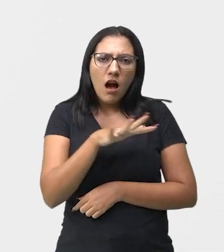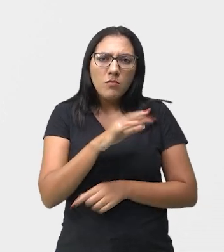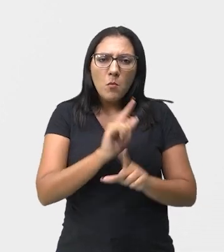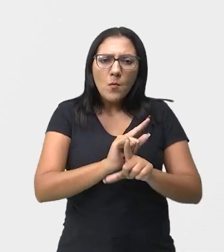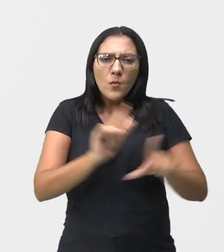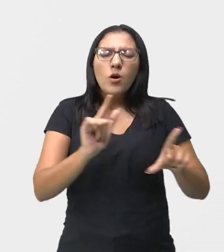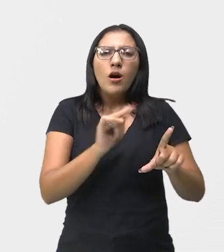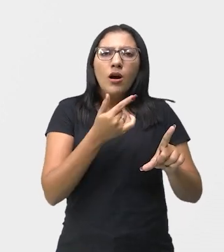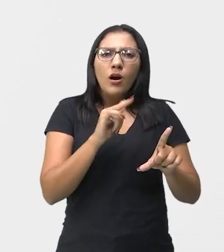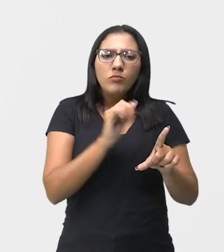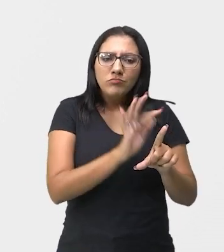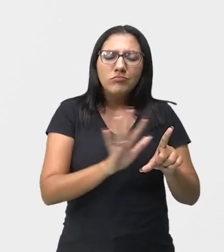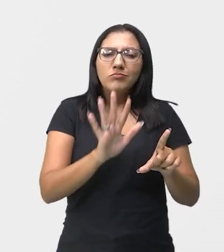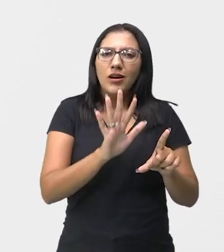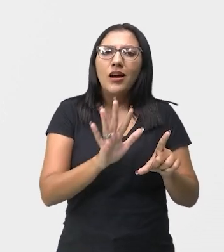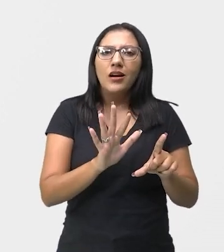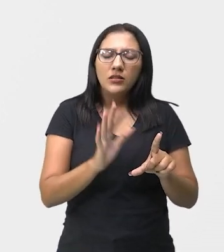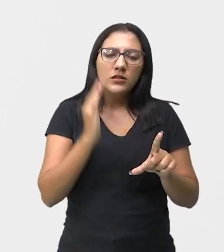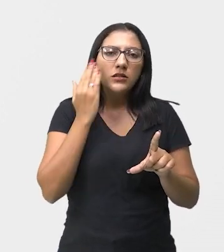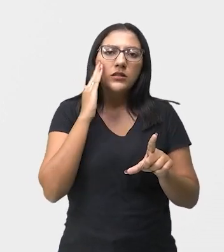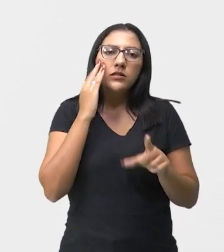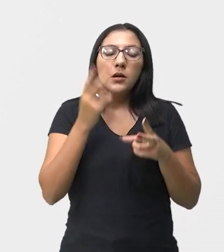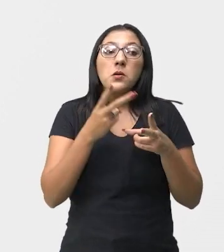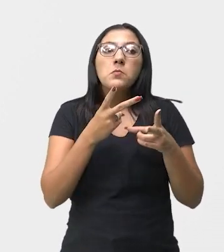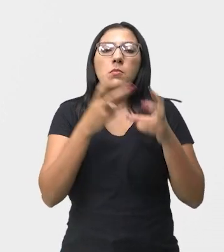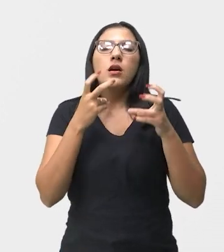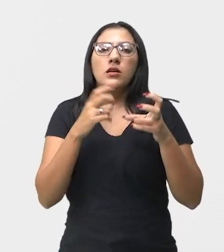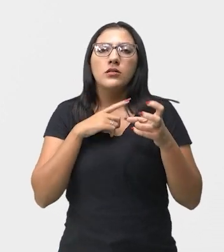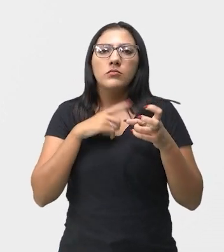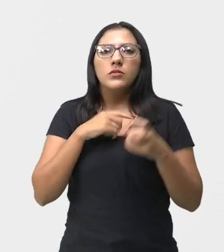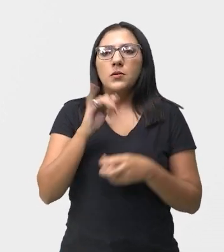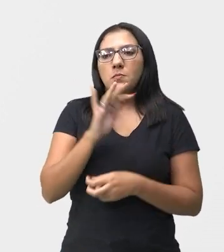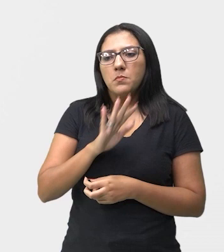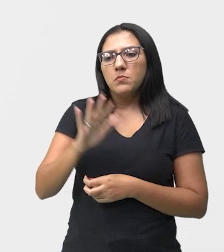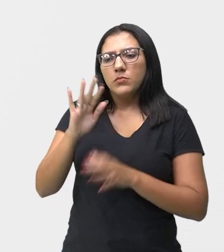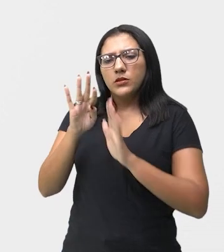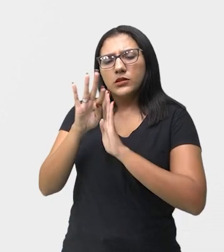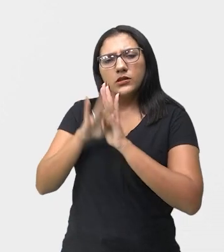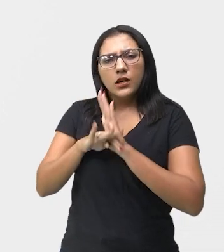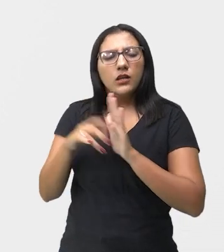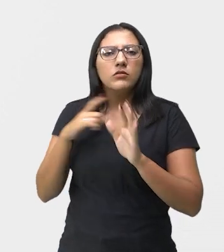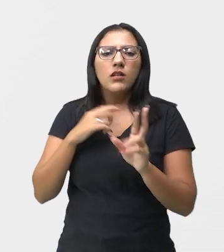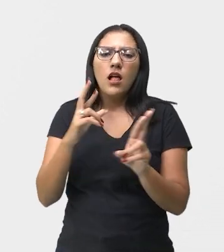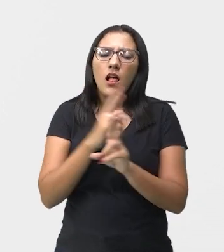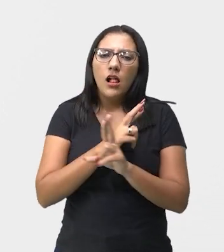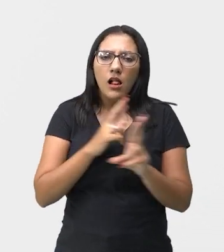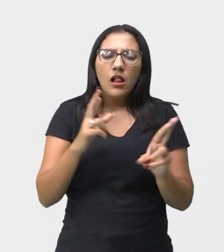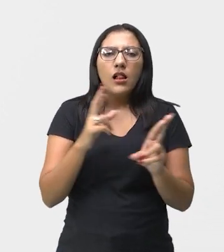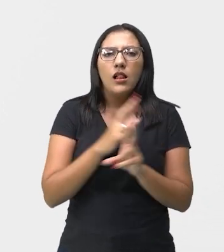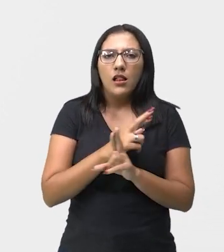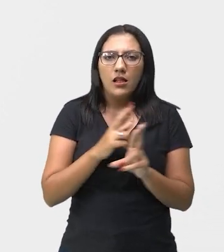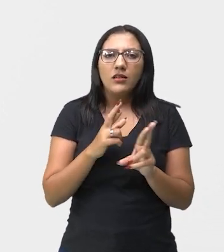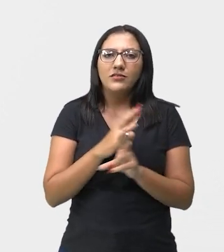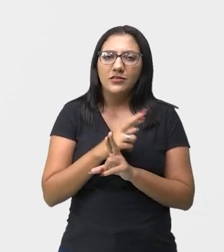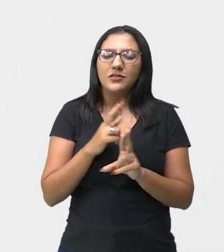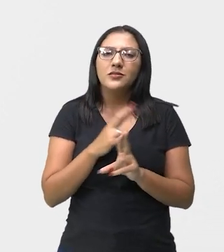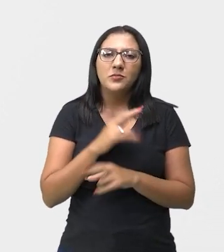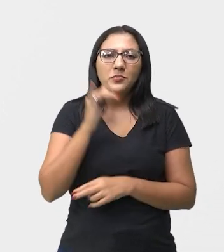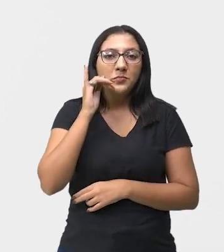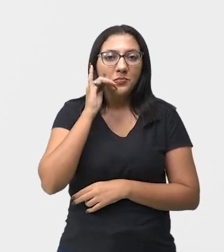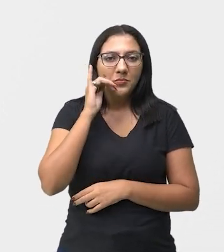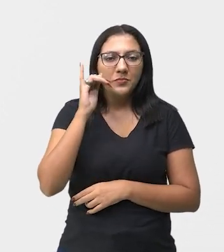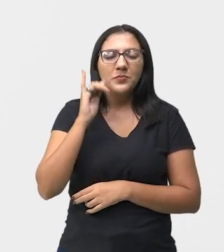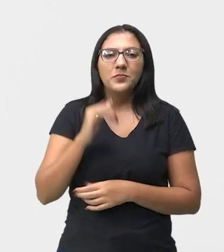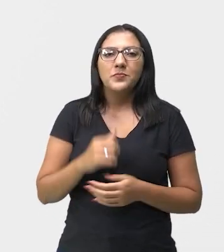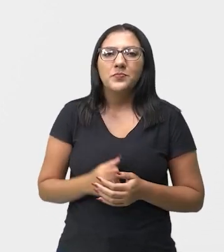mais evidente e mais chamativo e diferente de um texto escrito convencional, ok, pessoal? E